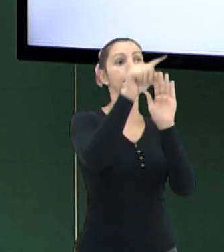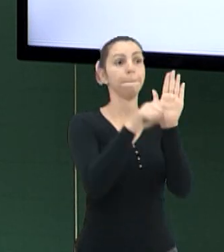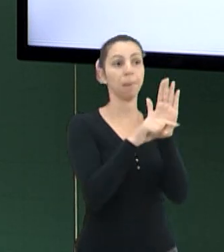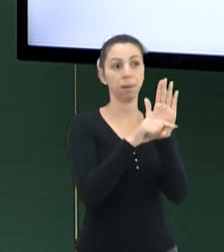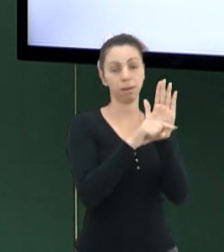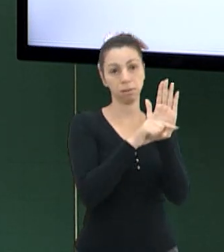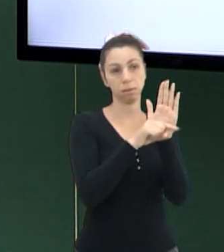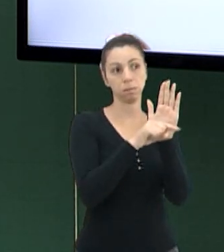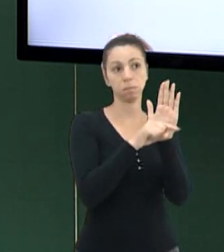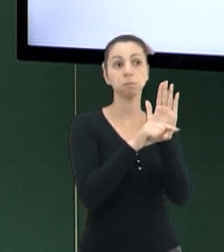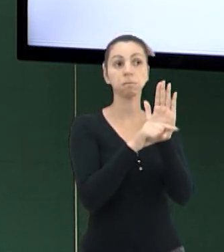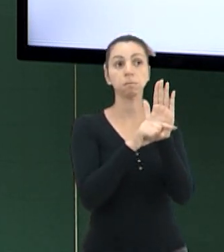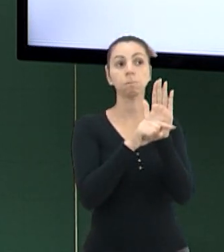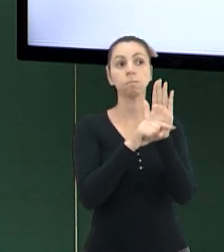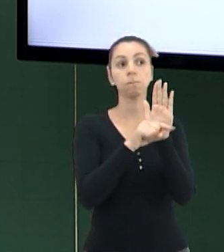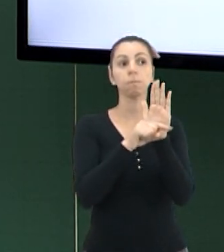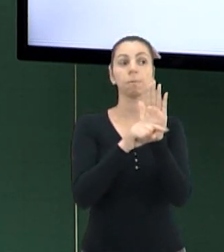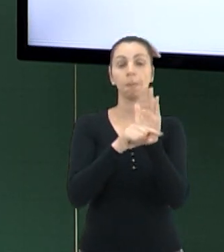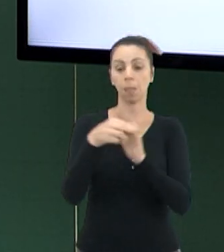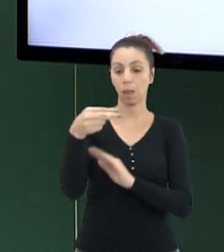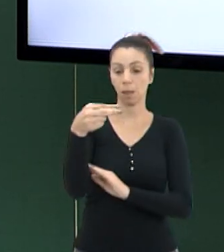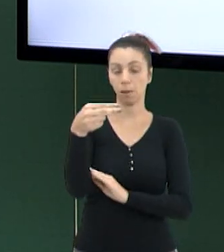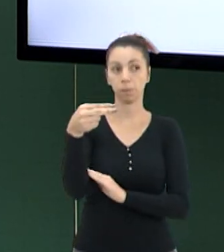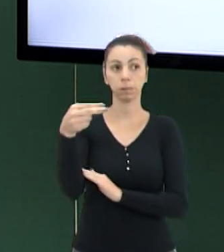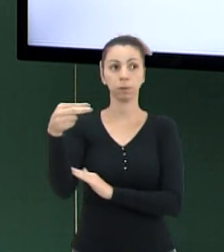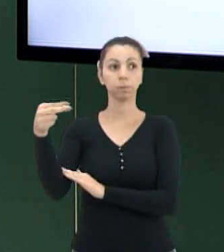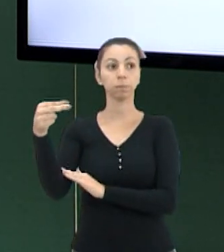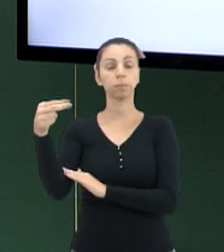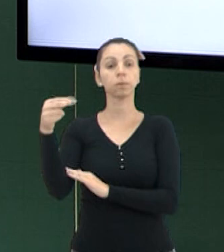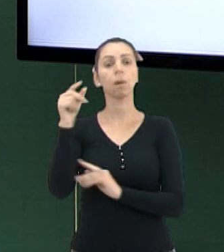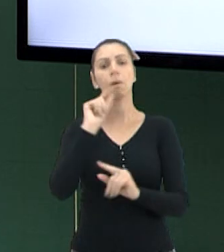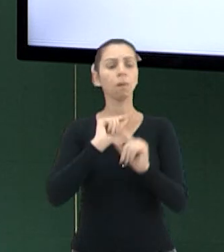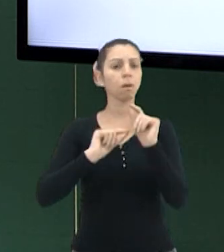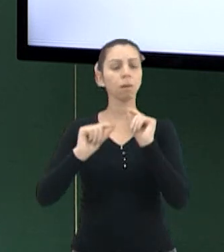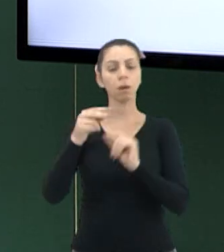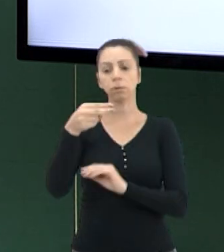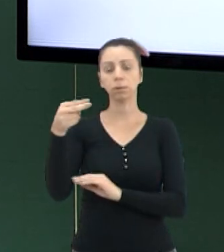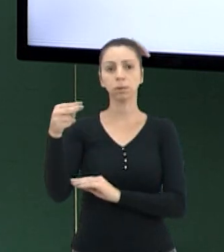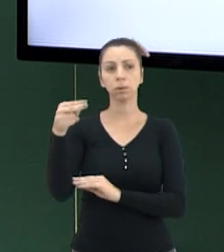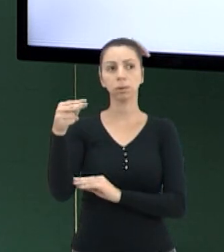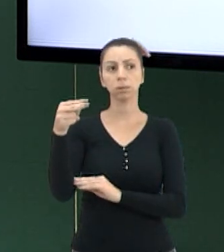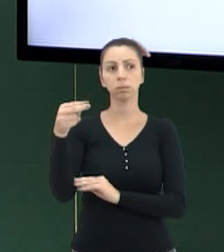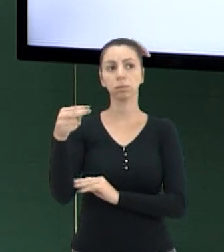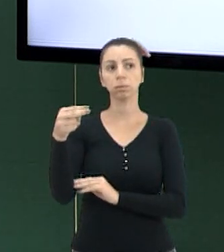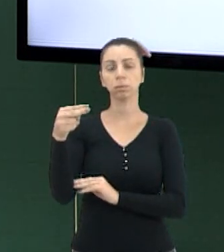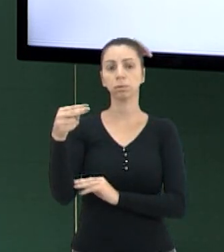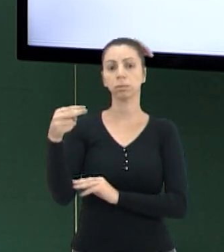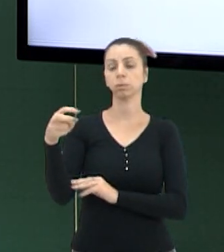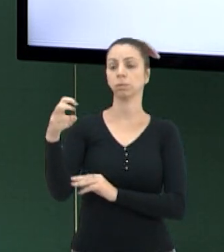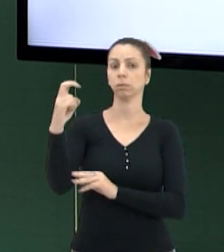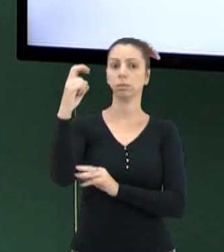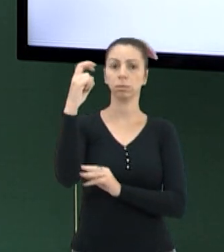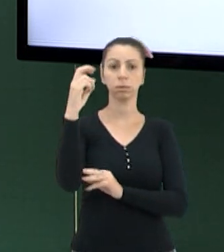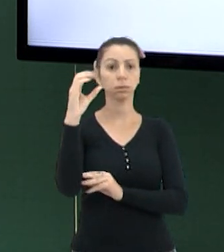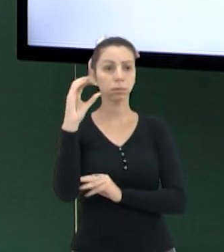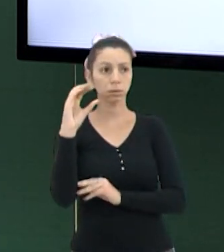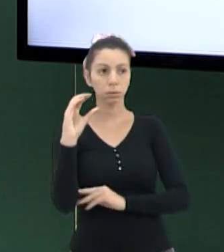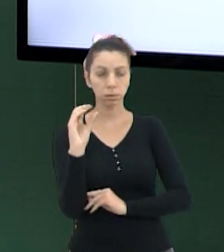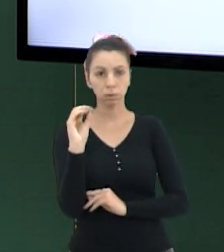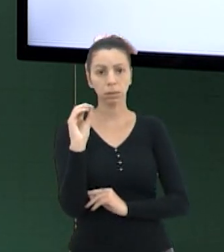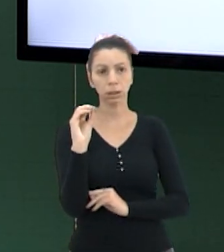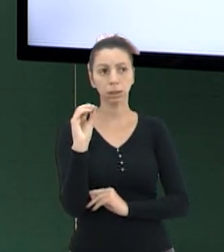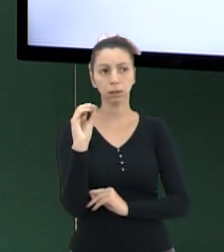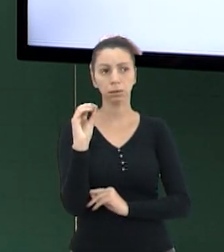sinal. Sinal de igualdade, que é igual a quem? Quem permanece do lado de lá, permanece com o sinal